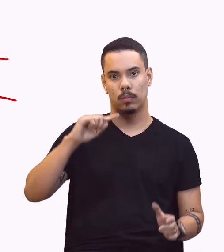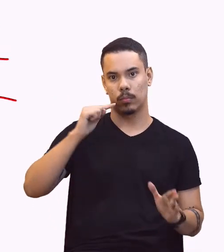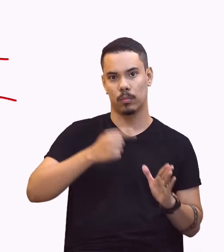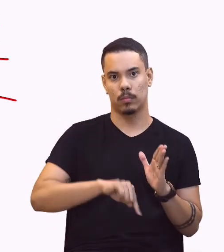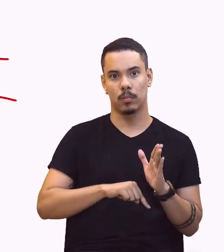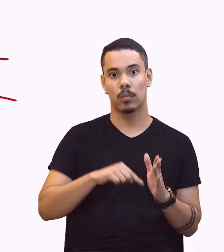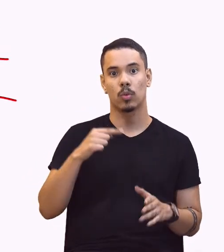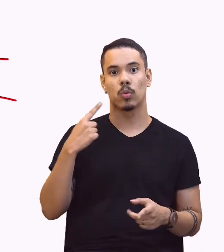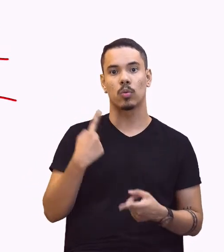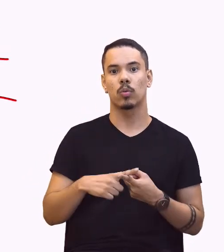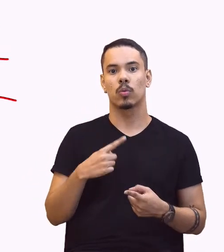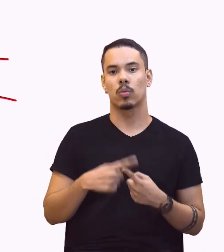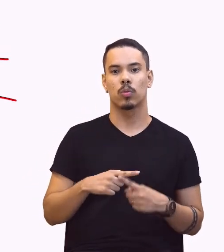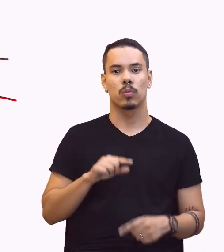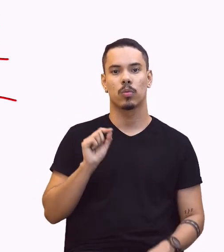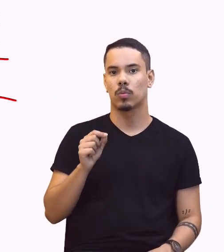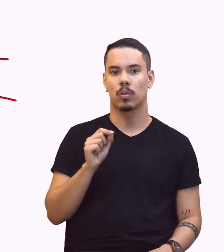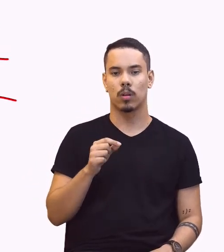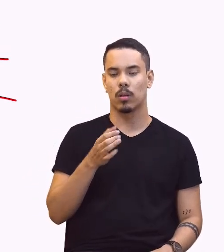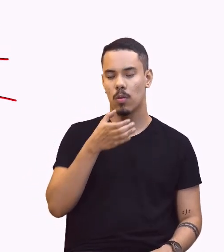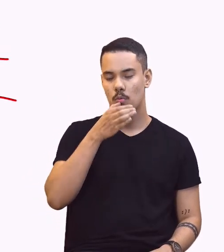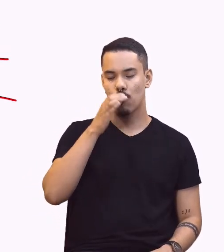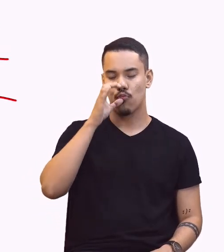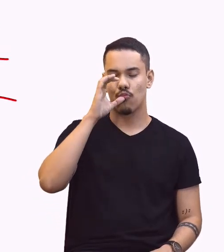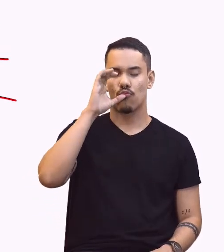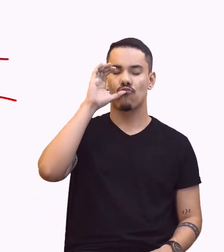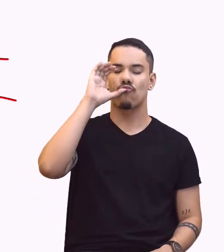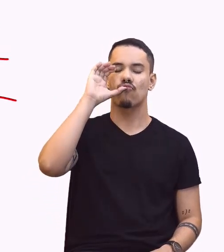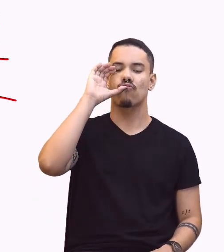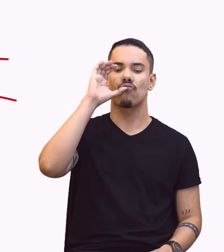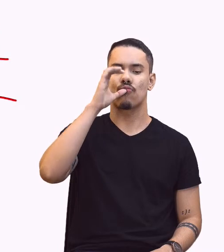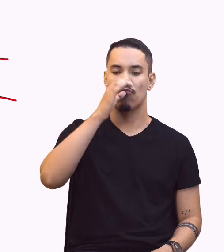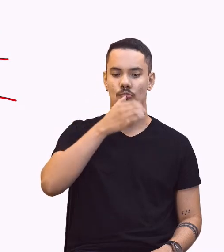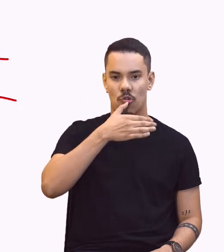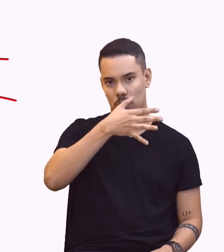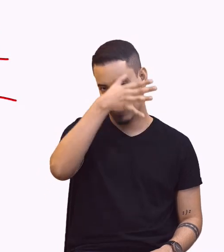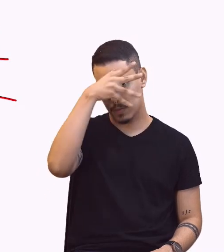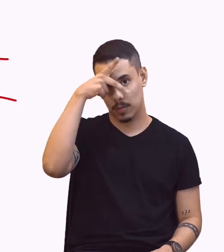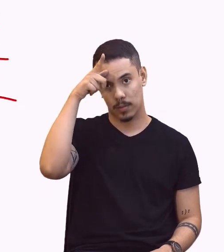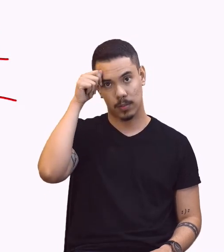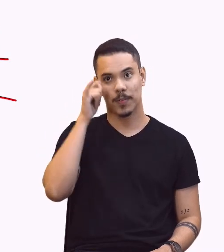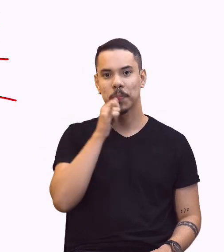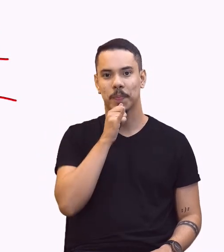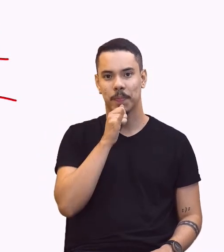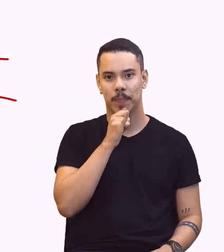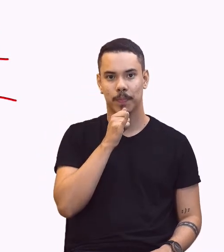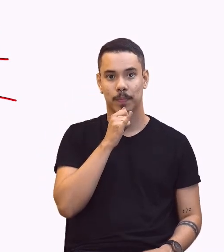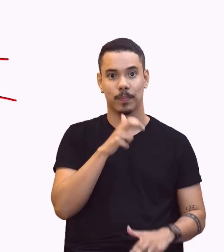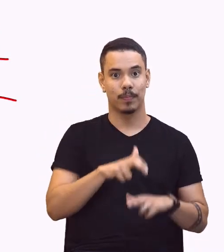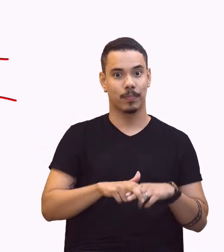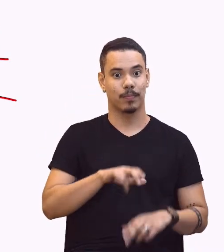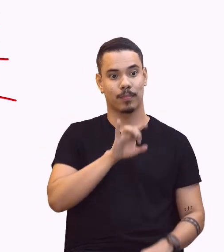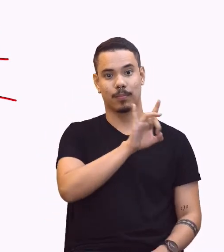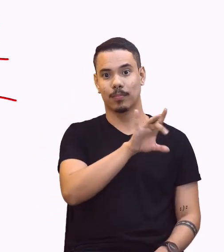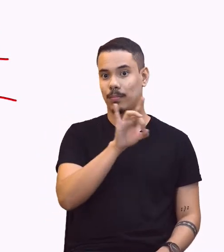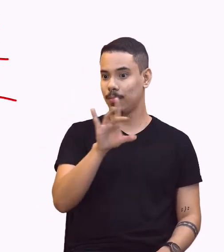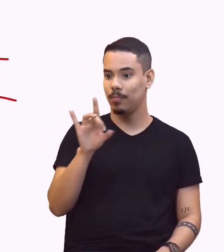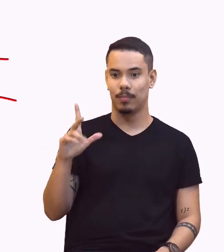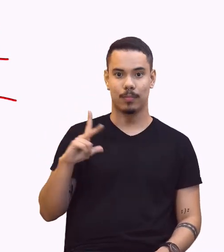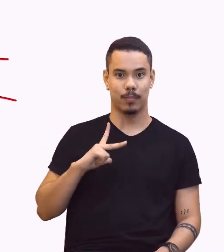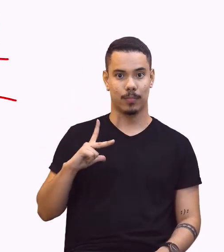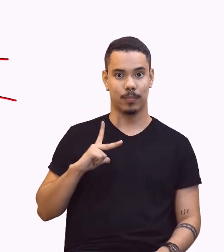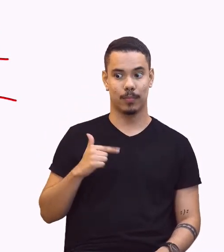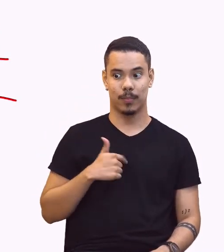simples tomar um refrigerante, por exemplo. Então, vai de cada um, ou seja, eu